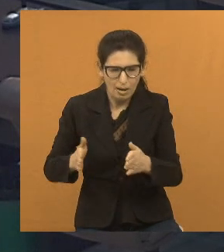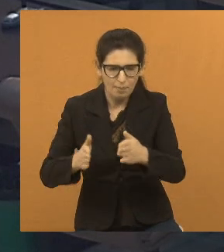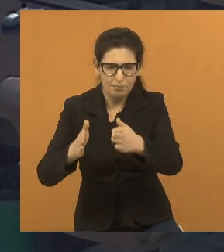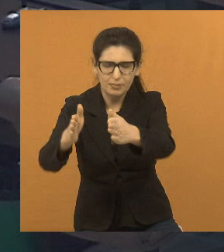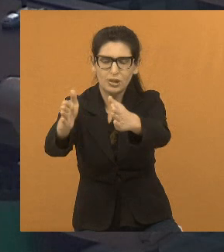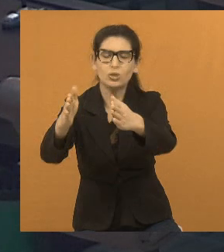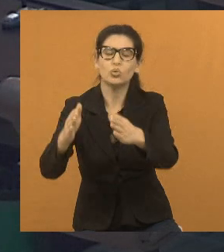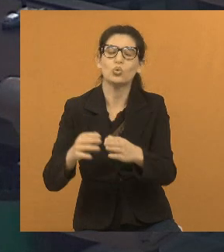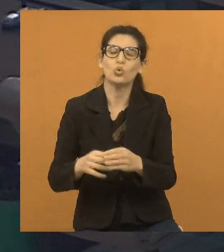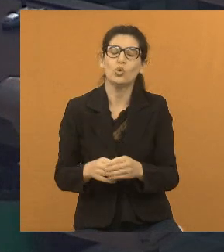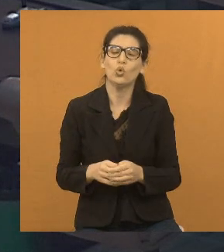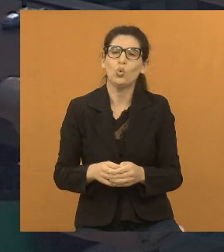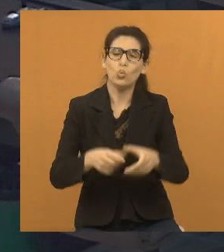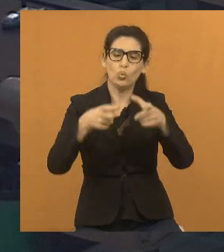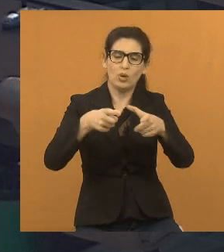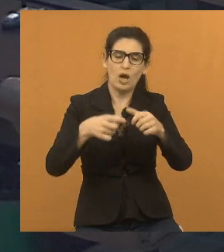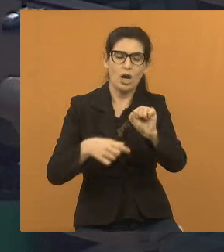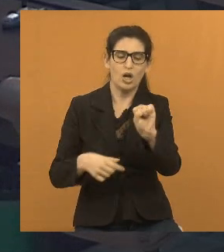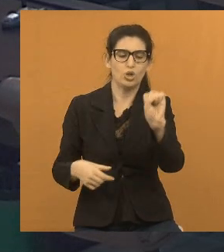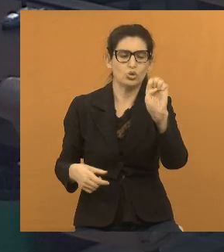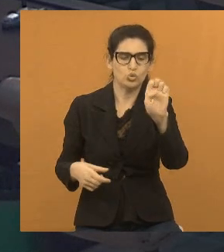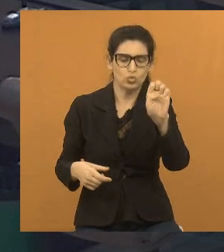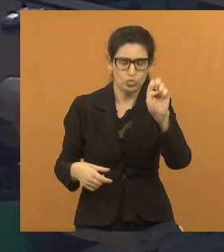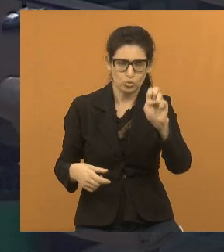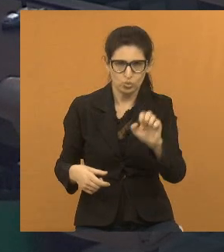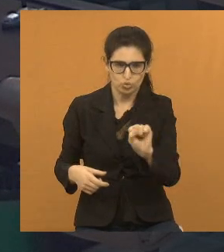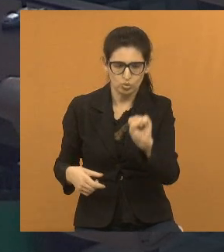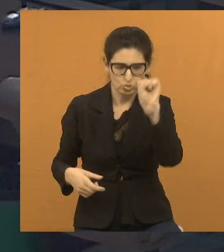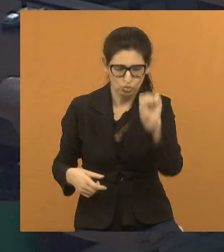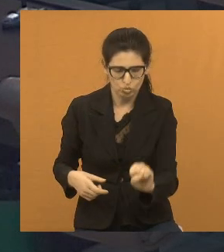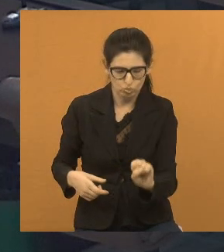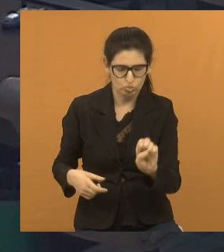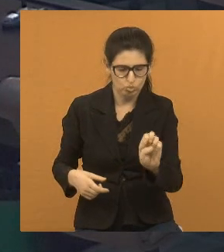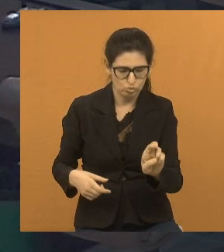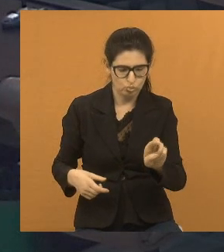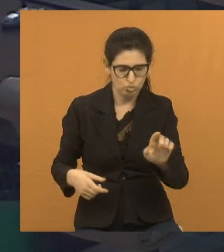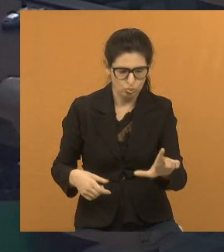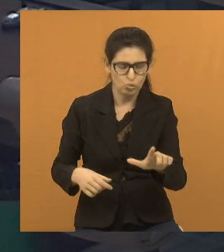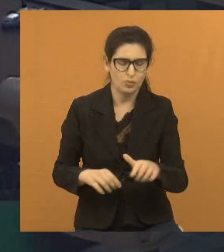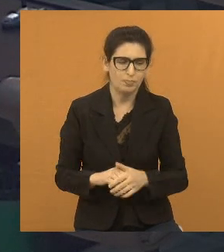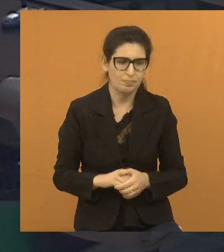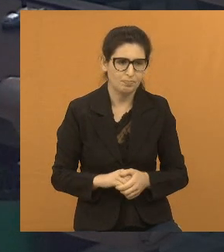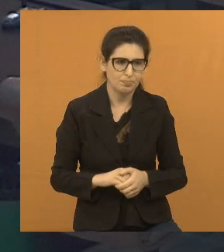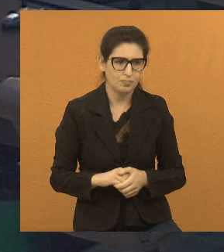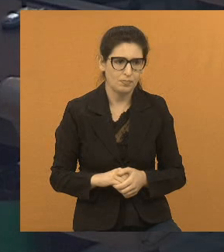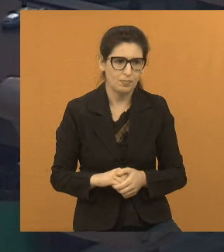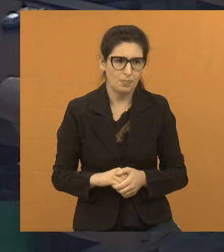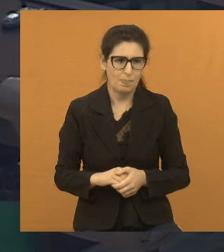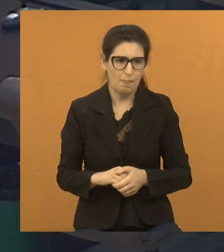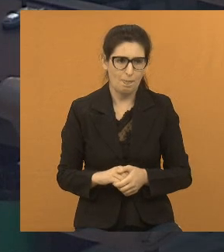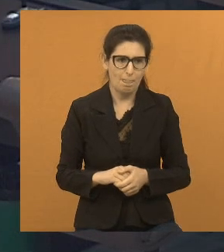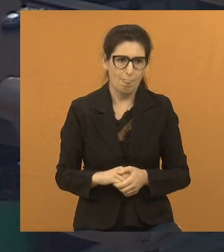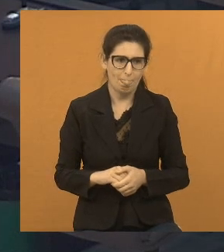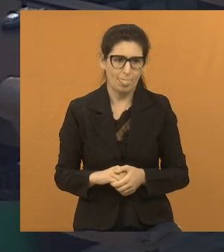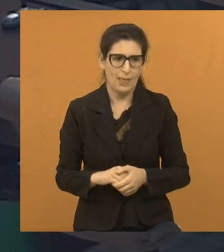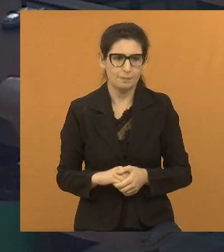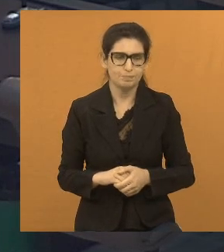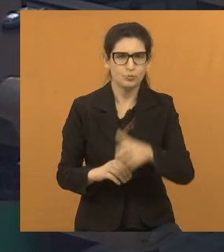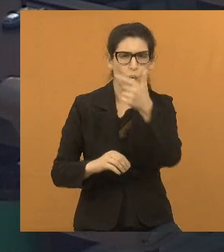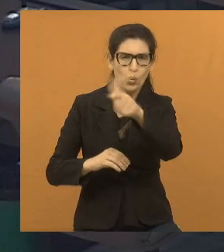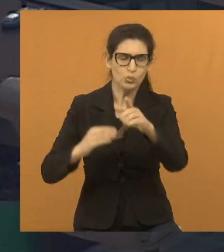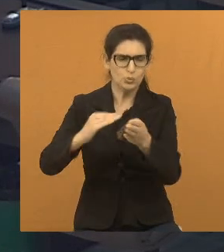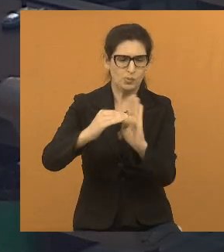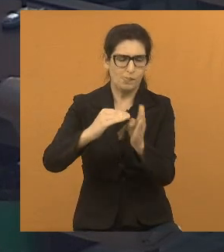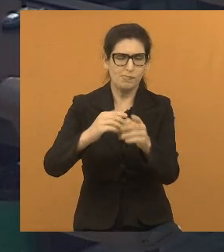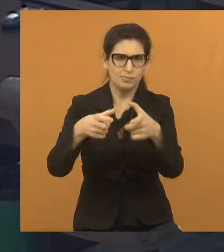também de pavimentação entre os bairros Cerâmica? A resposta poderia dar aqui o